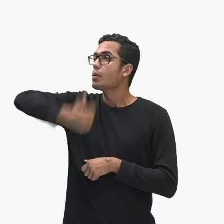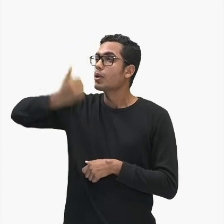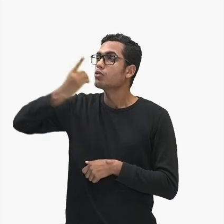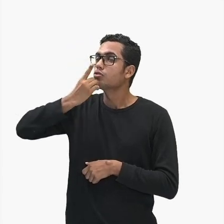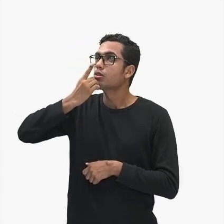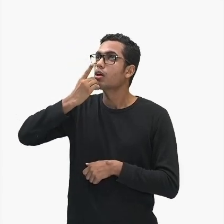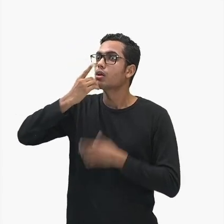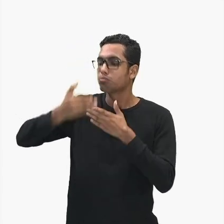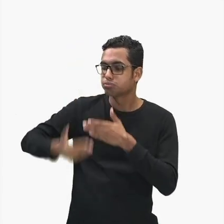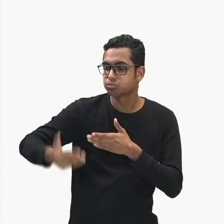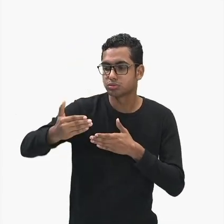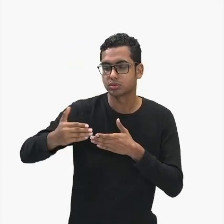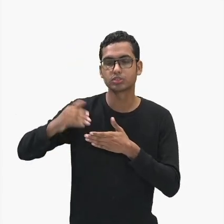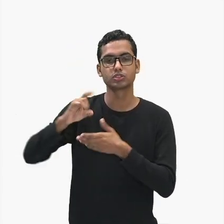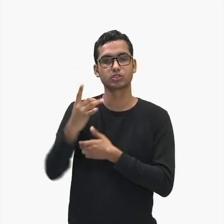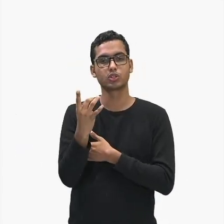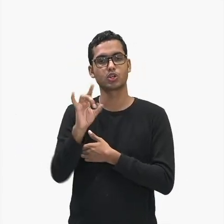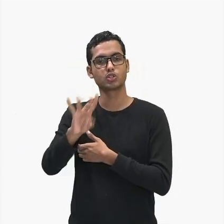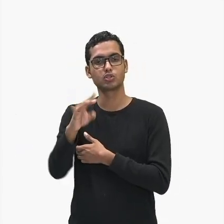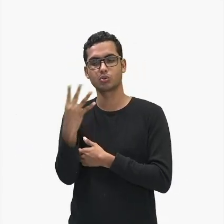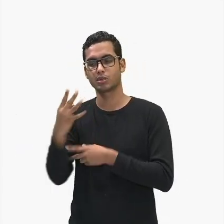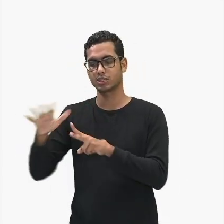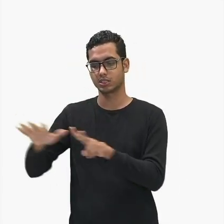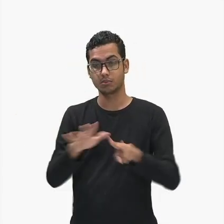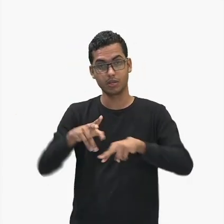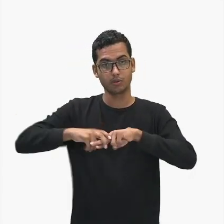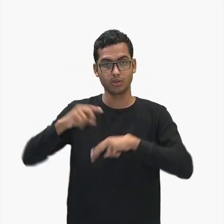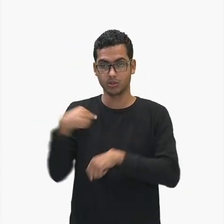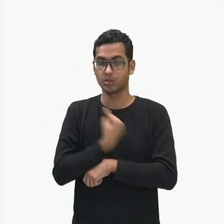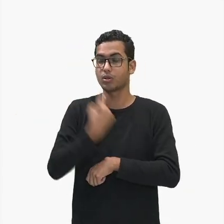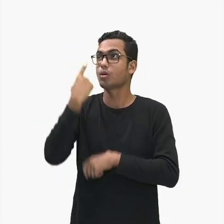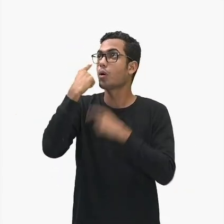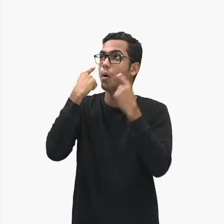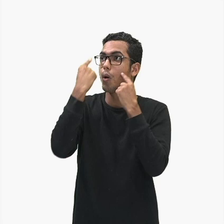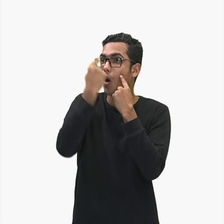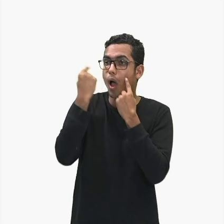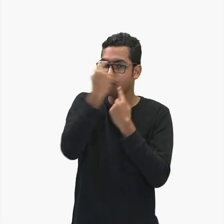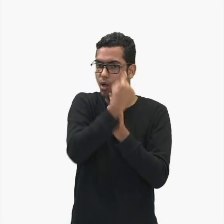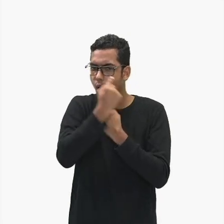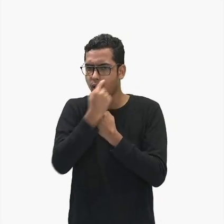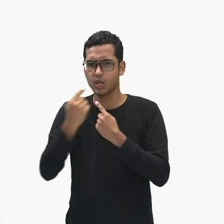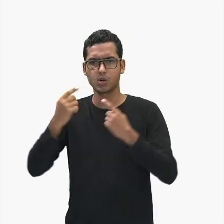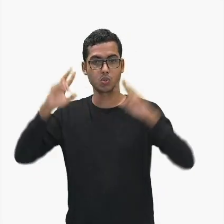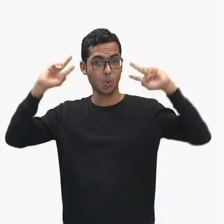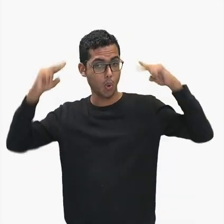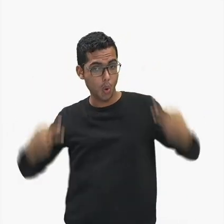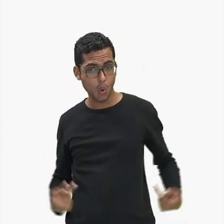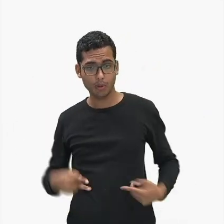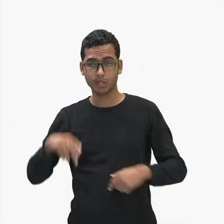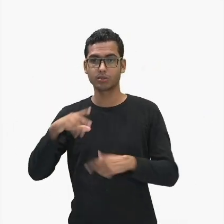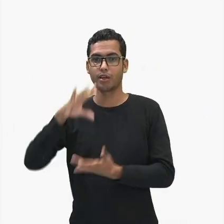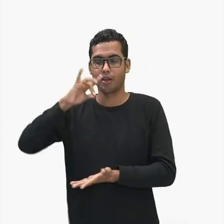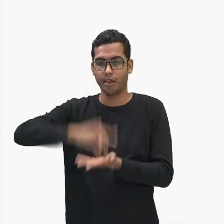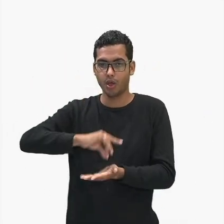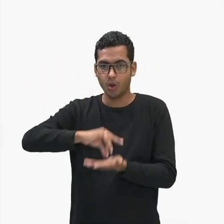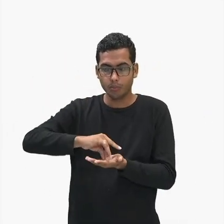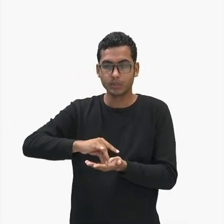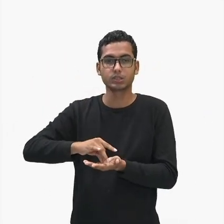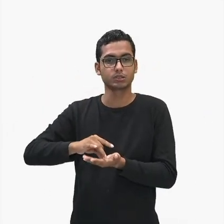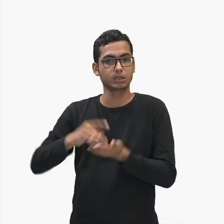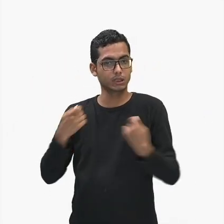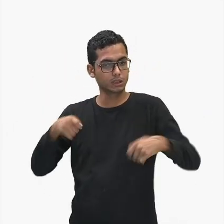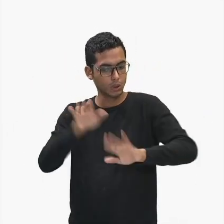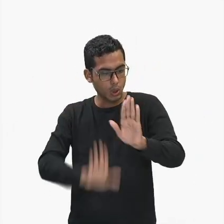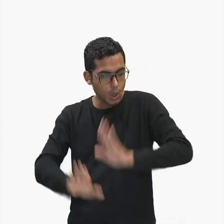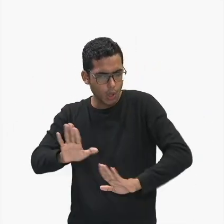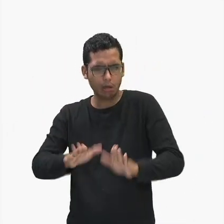os nossos olhos, eles são muito sensíveis. E aí qualquer bactéria que possa entrar nos